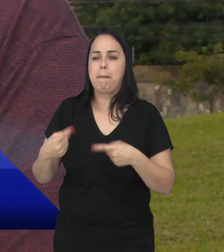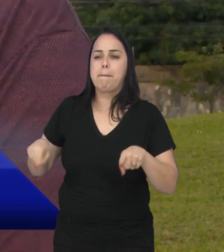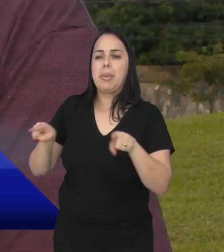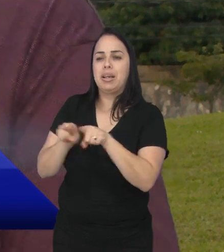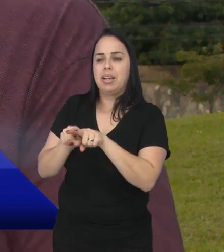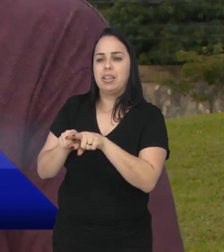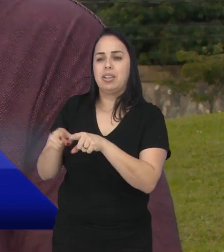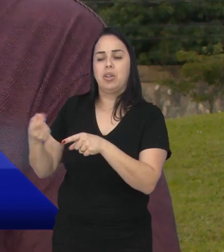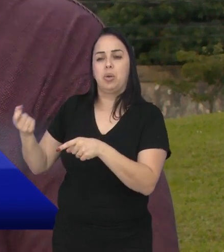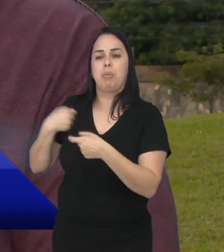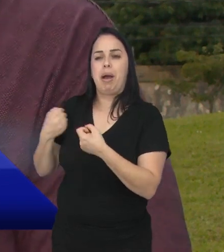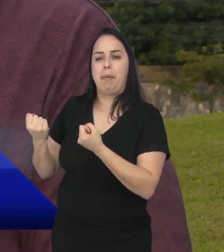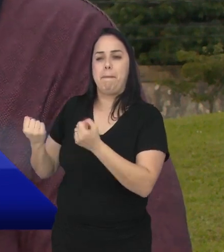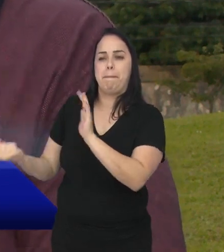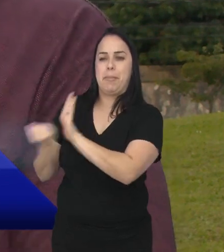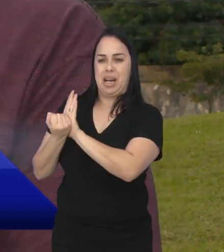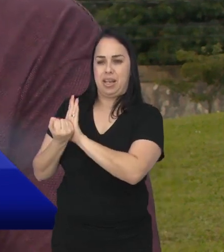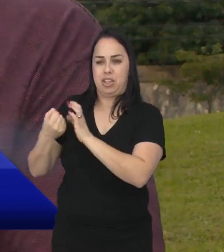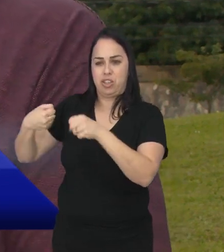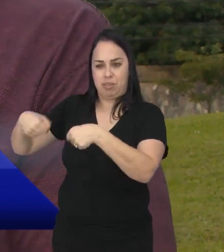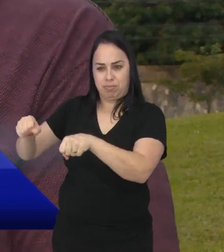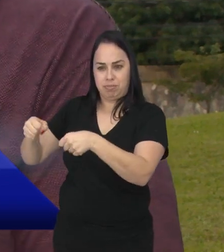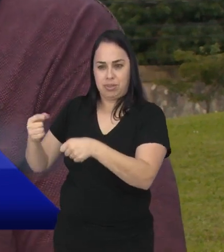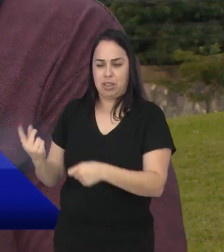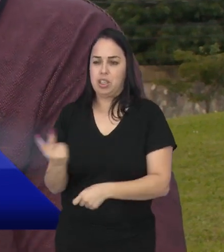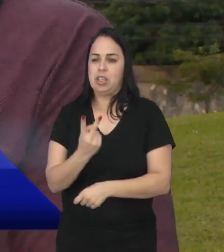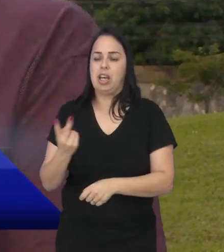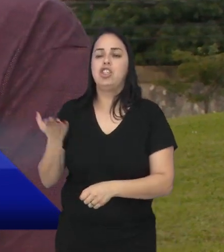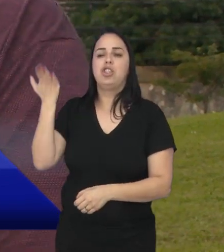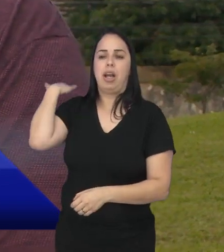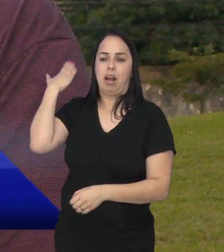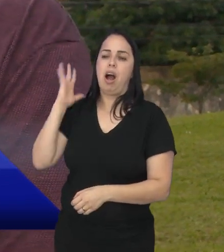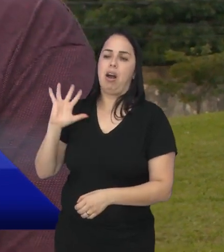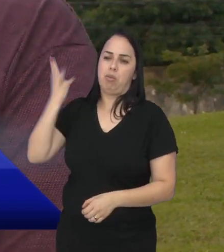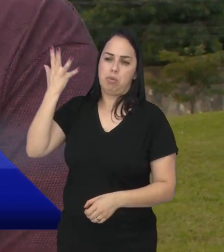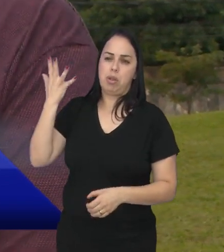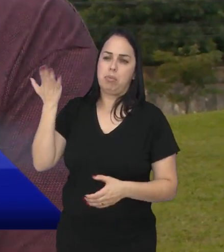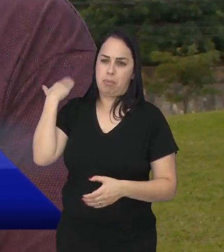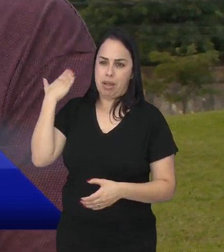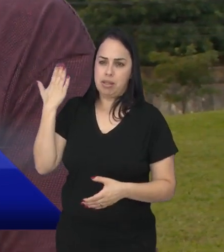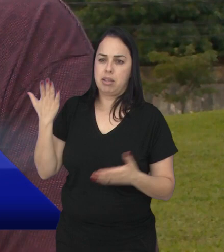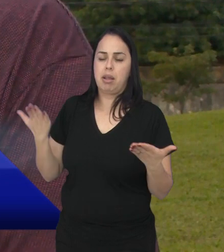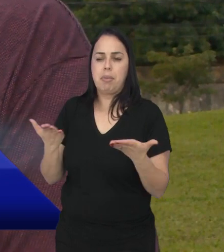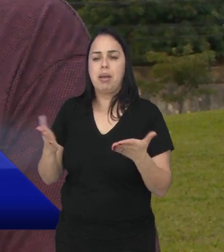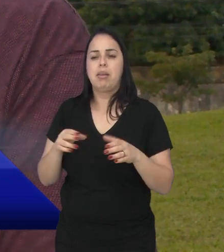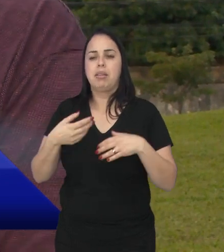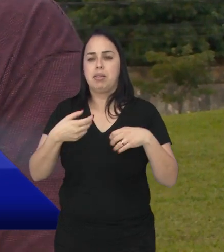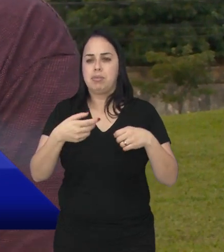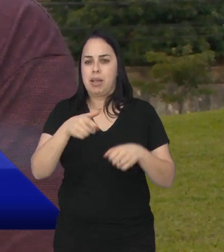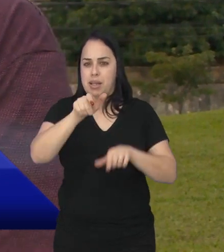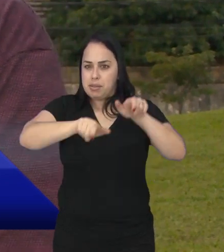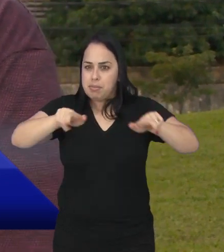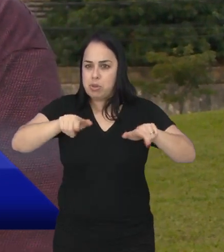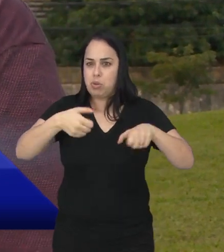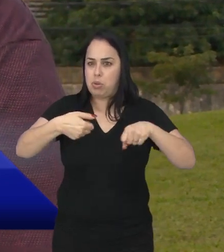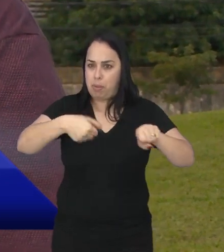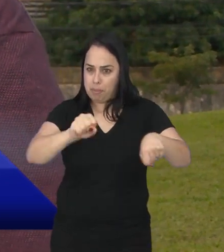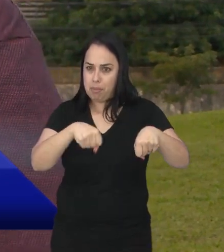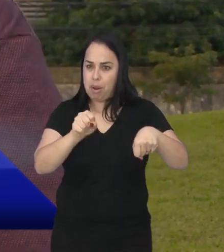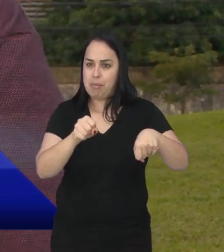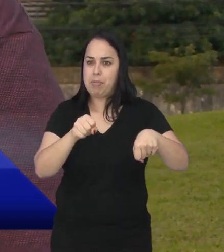com um grande fabricante de motos levam-se ações que nós já fizemos no passado para também conscientizar o motociclista